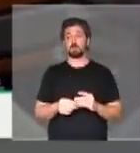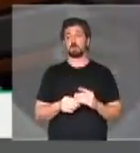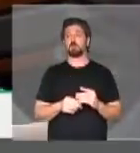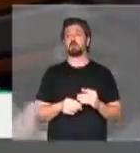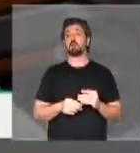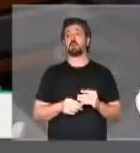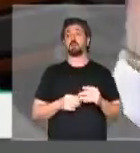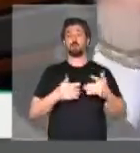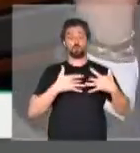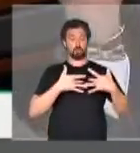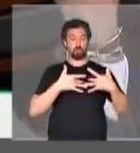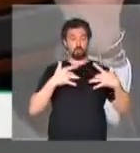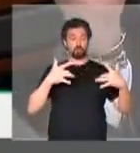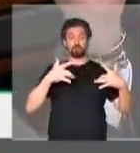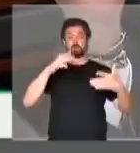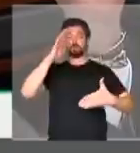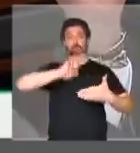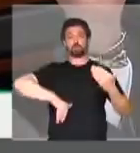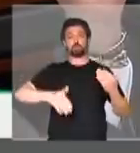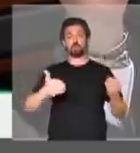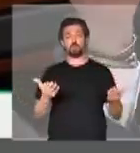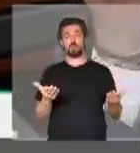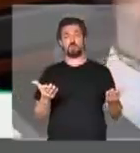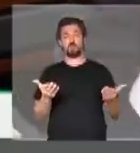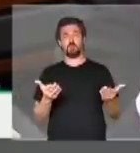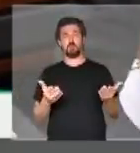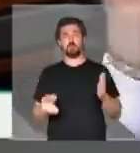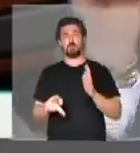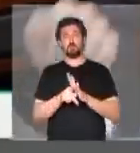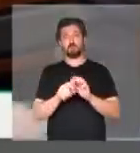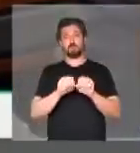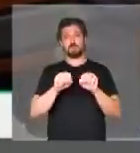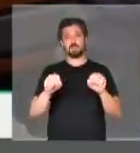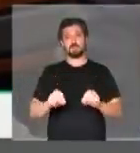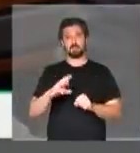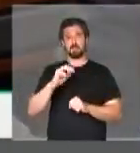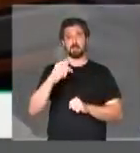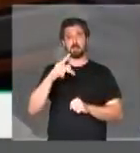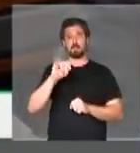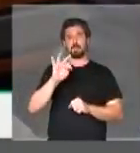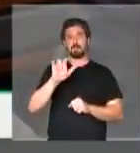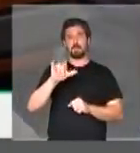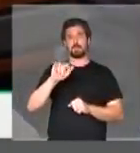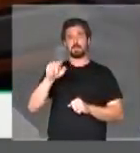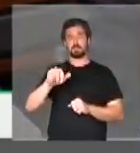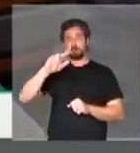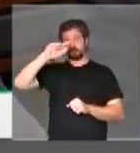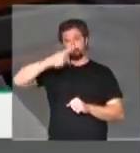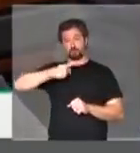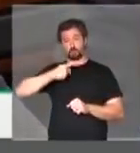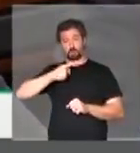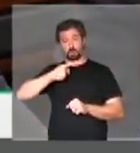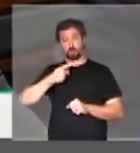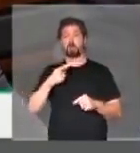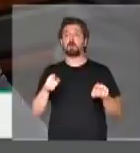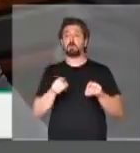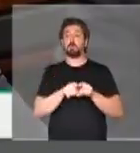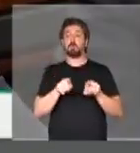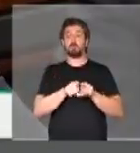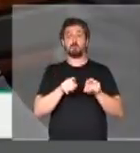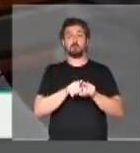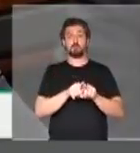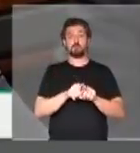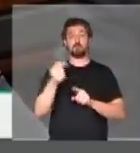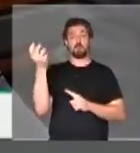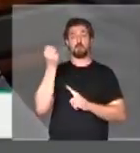com o sentido da solidariedade mencionado através do sistema de capitalização individual e acaba também